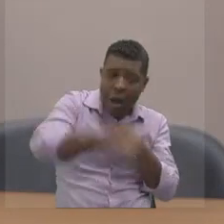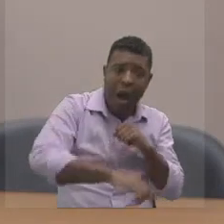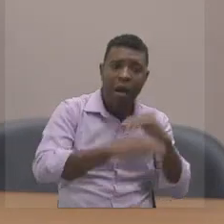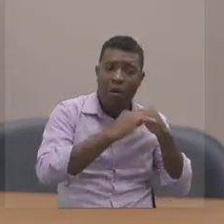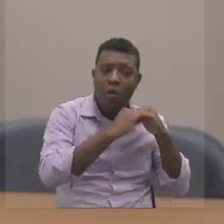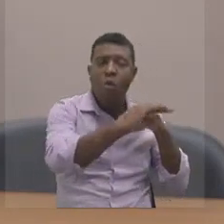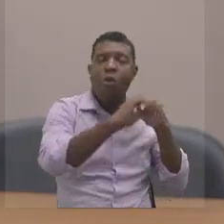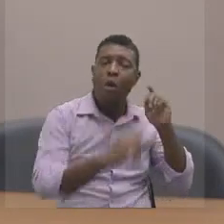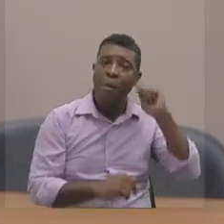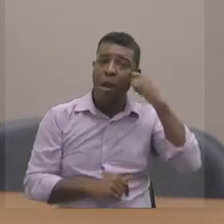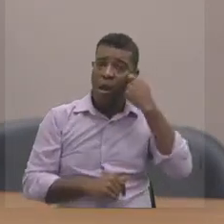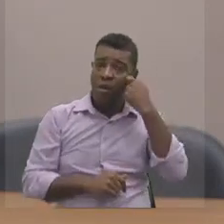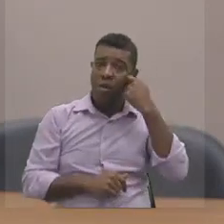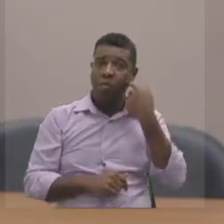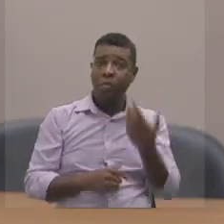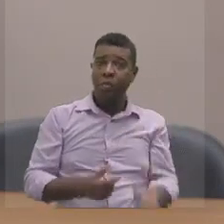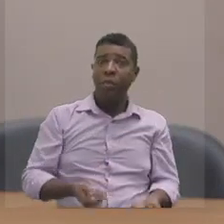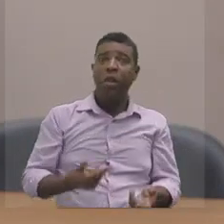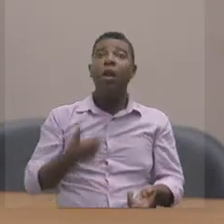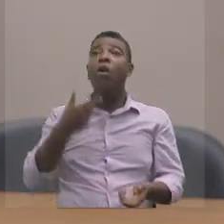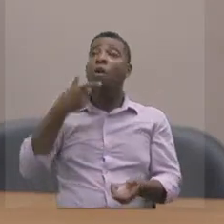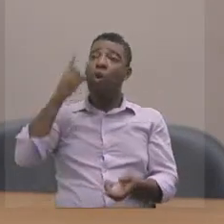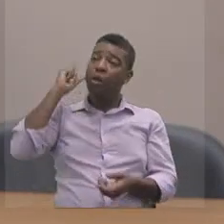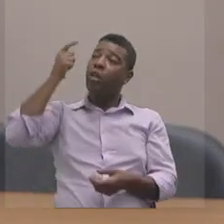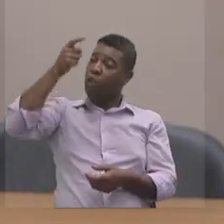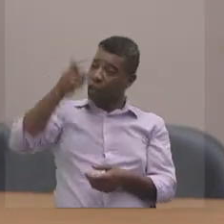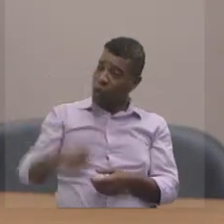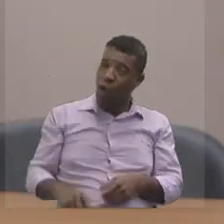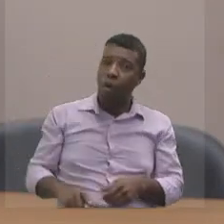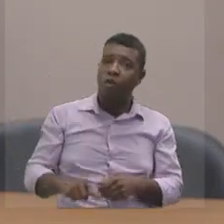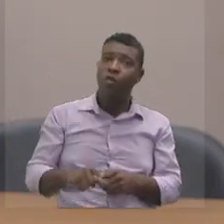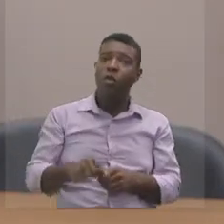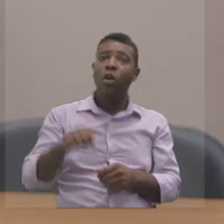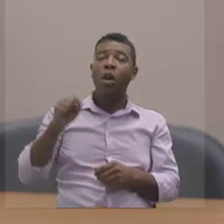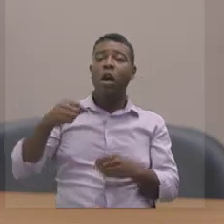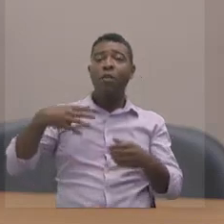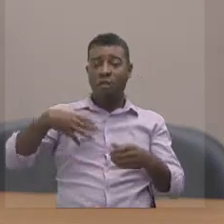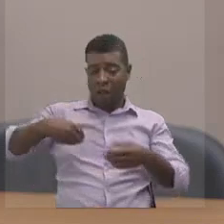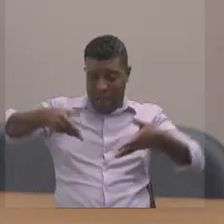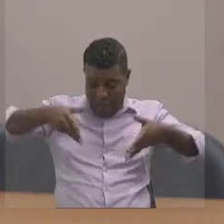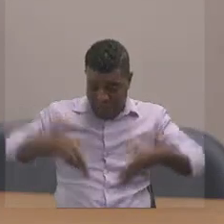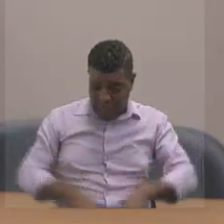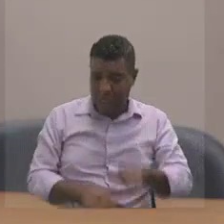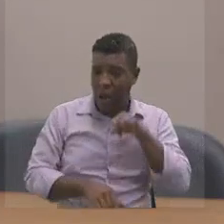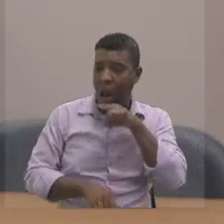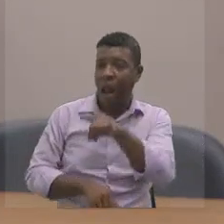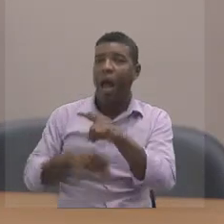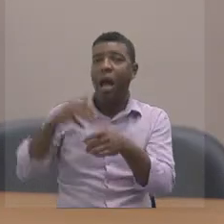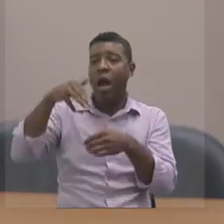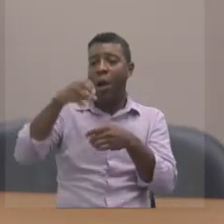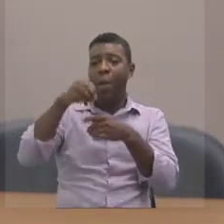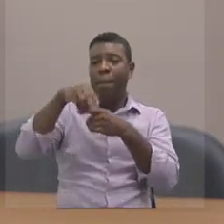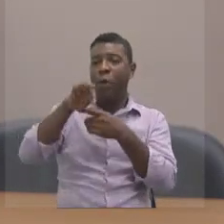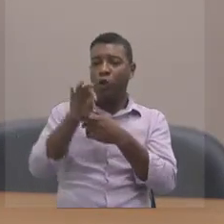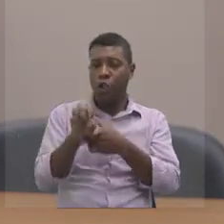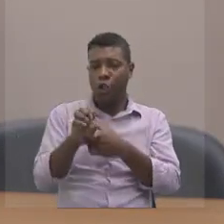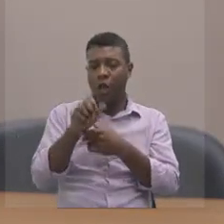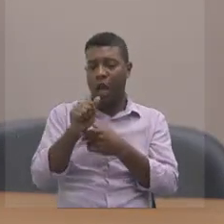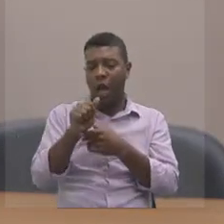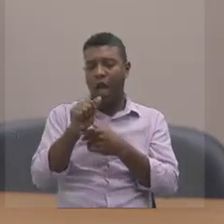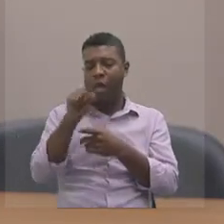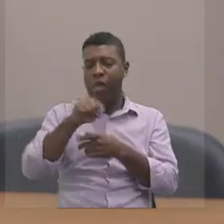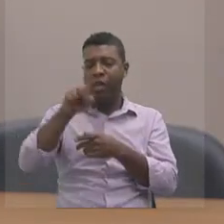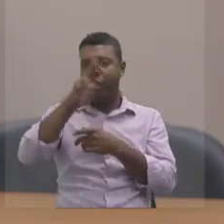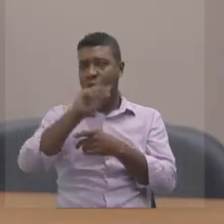ontem mais uma vítima fatal filha de Monte Azul esse senhor né esse jovem